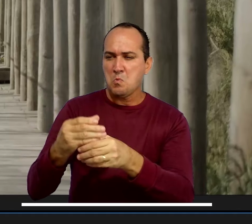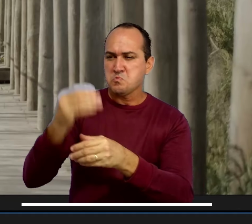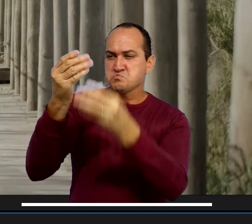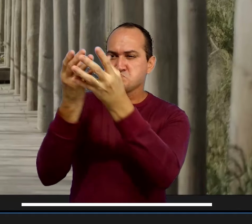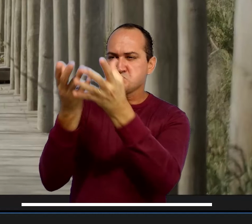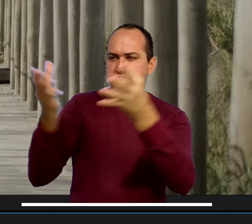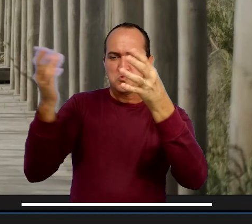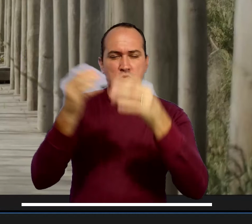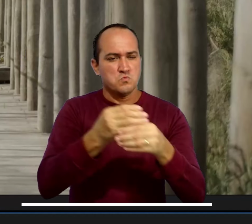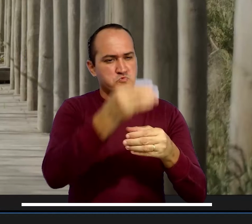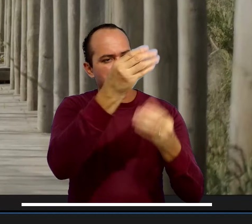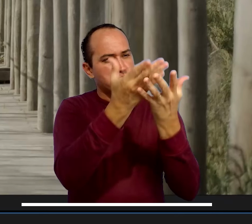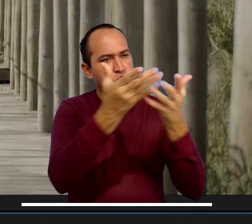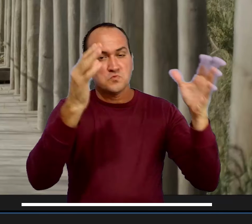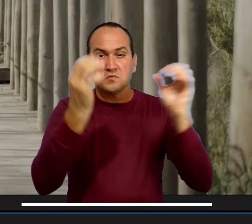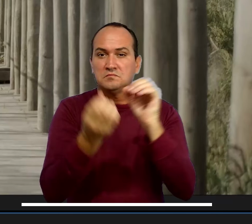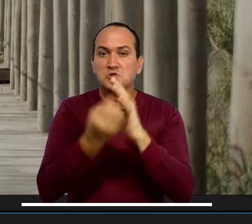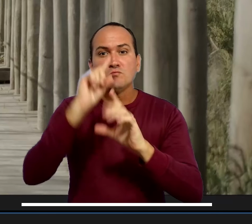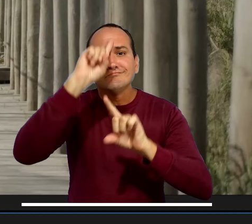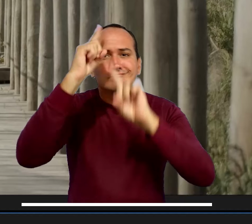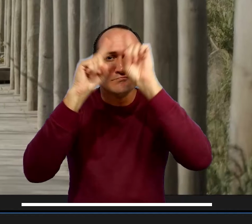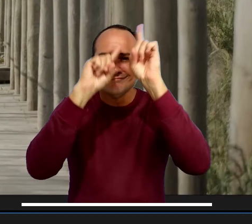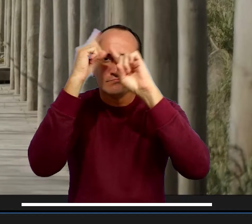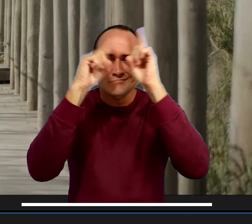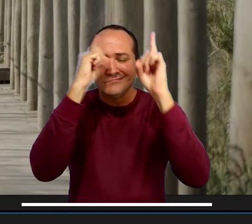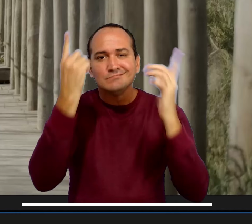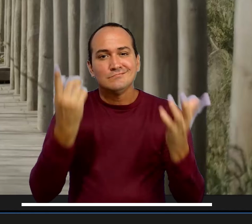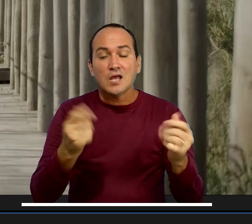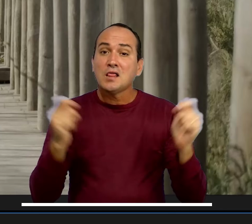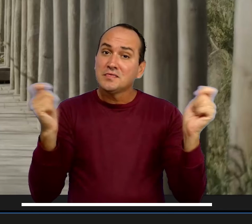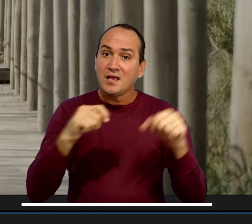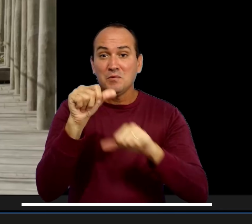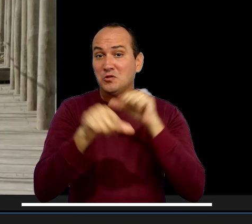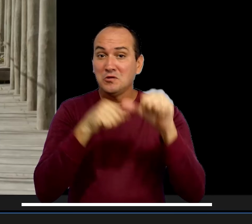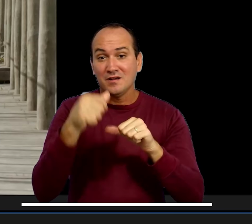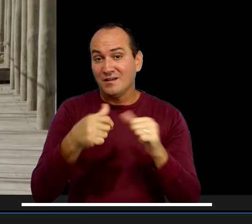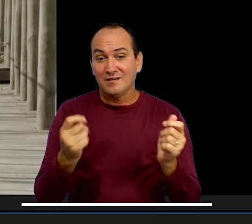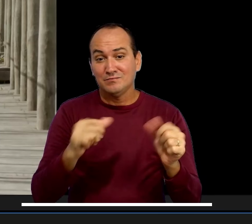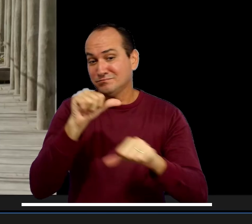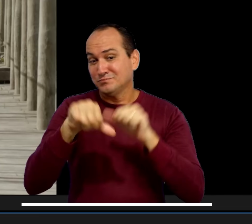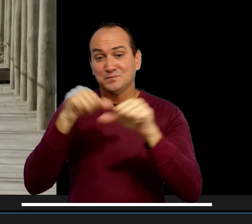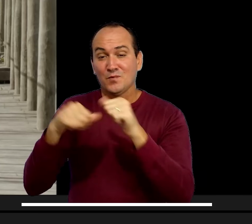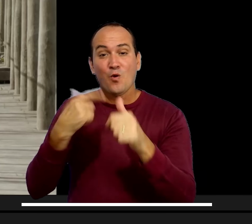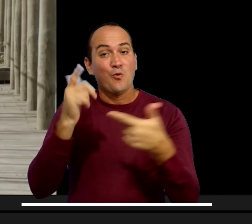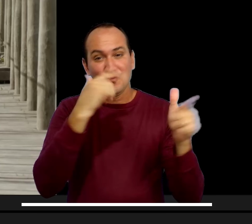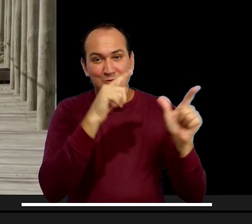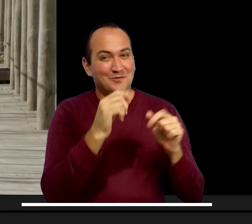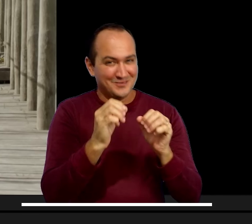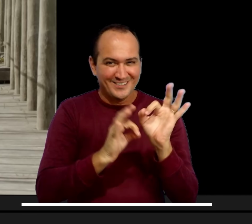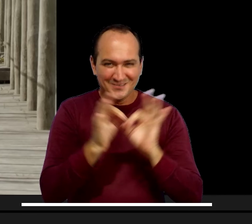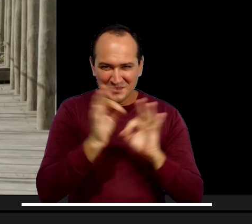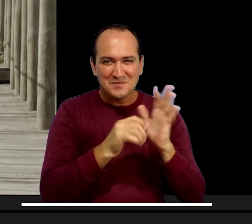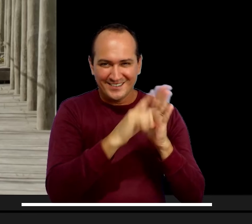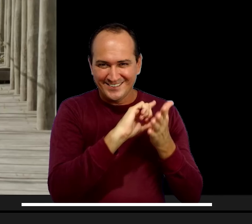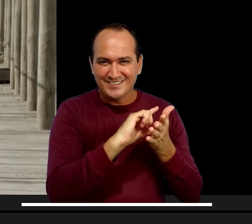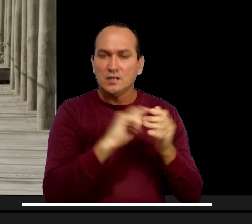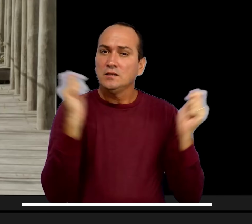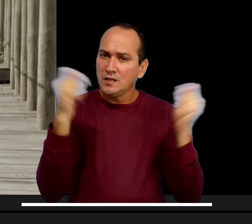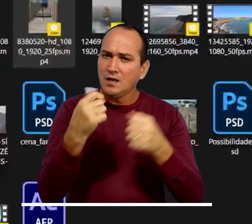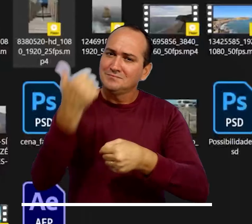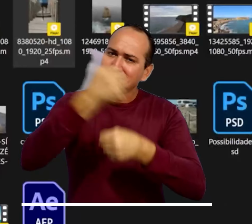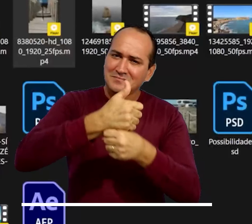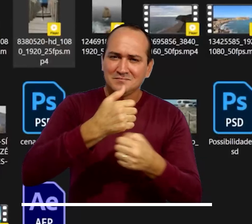uma possibilidade de cenário completamente diferente. E agora eu poderia até trocar esse cenário. Eu vou pegar aqui, por exemplo, aquele outro que eu também tinha